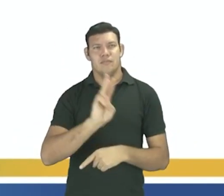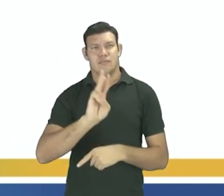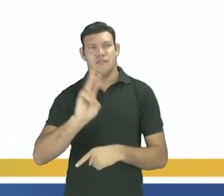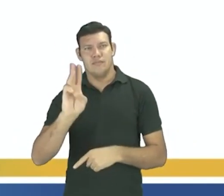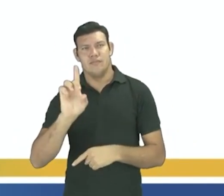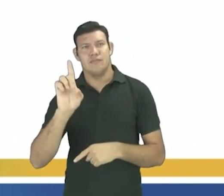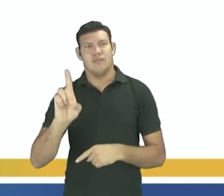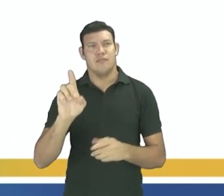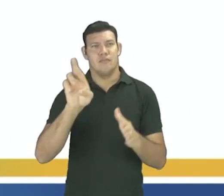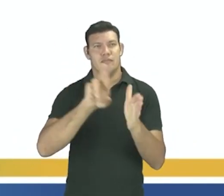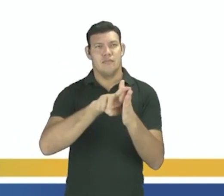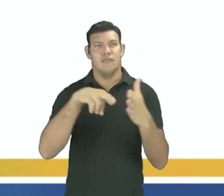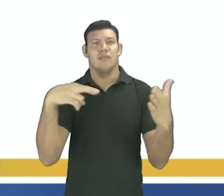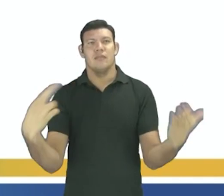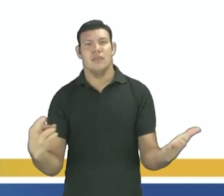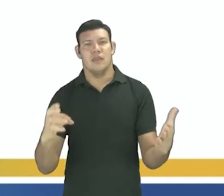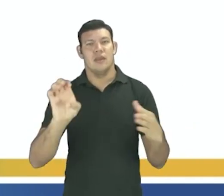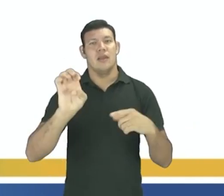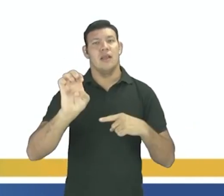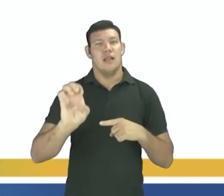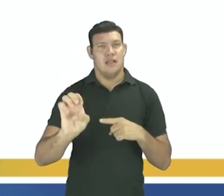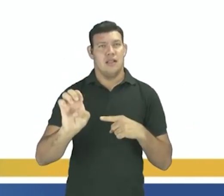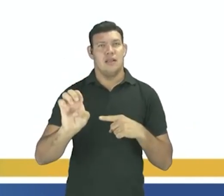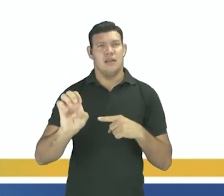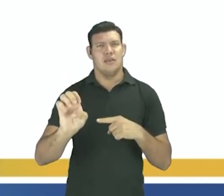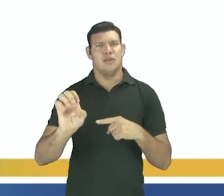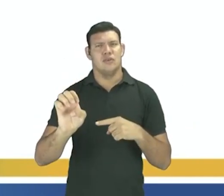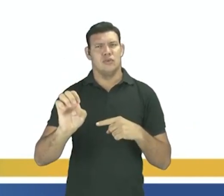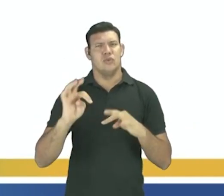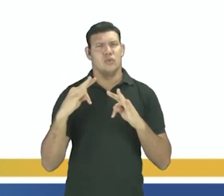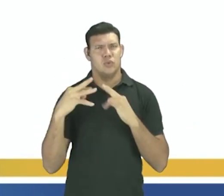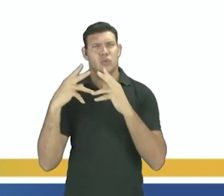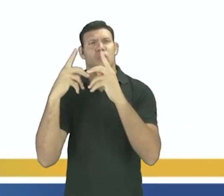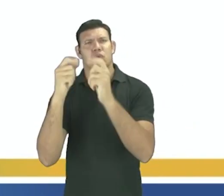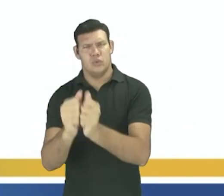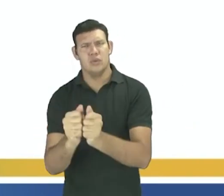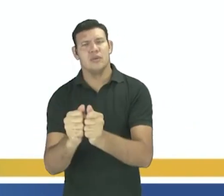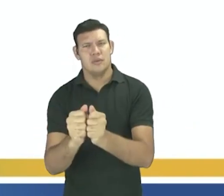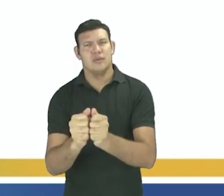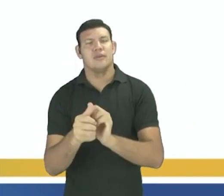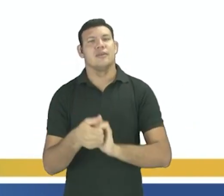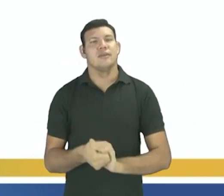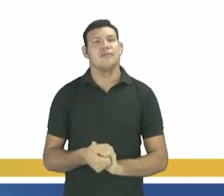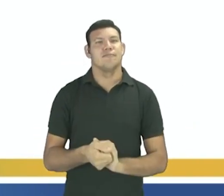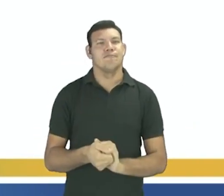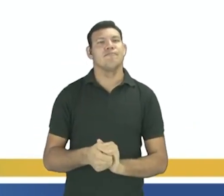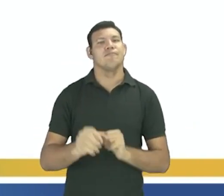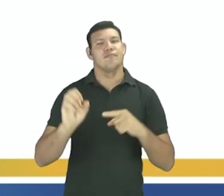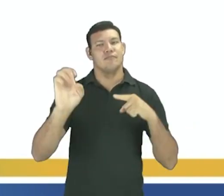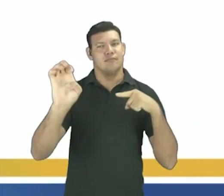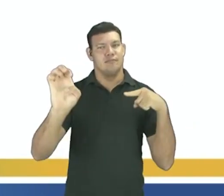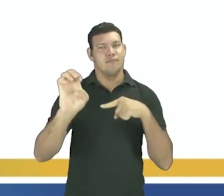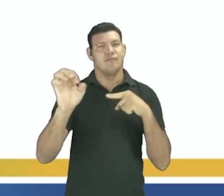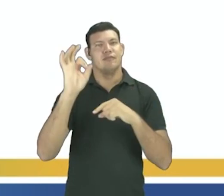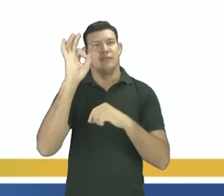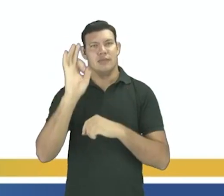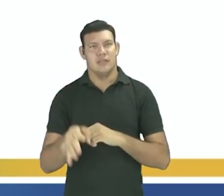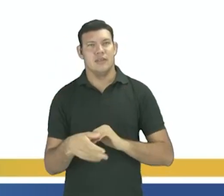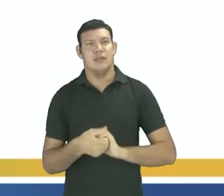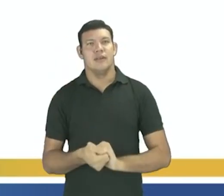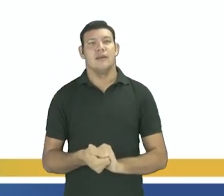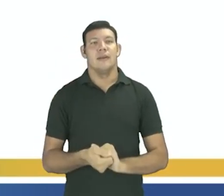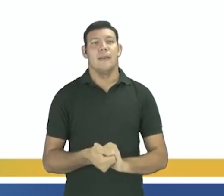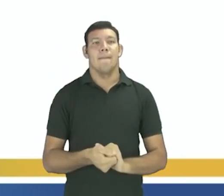as alternativas anteriores. Então, para recapitular tudo isso, fixar o que aprendemos, leiam comigo. O